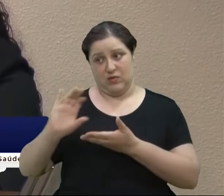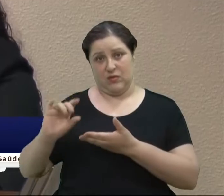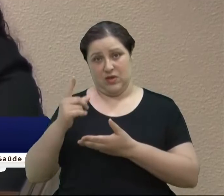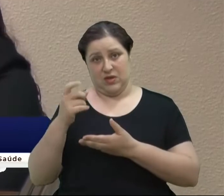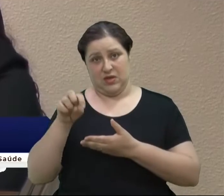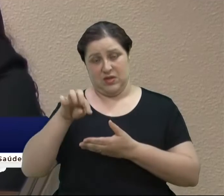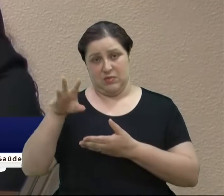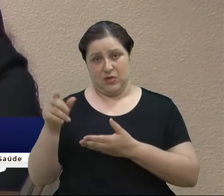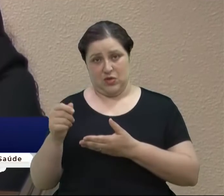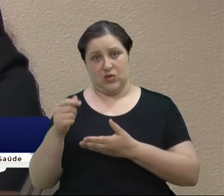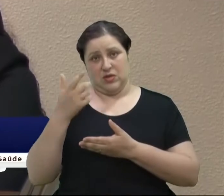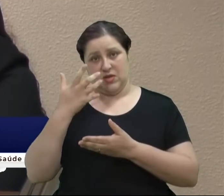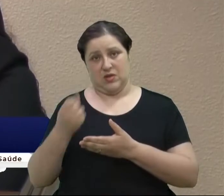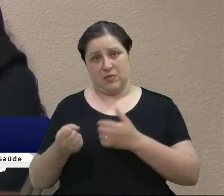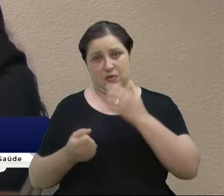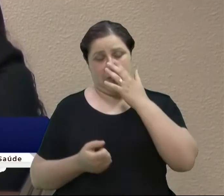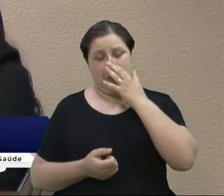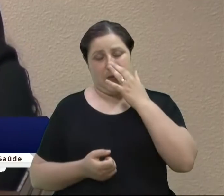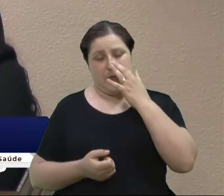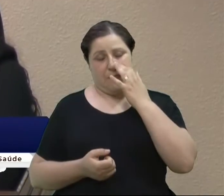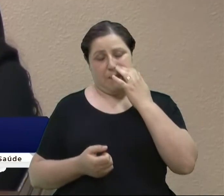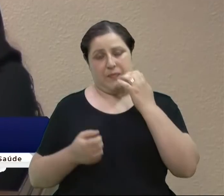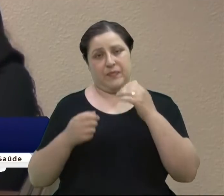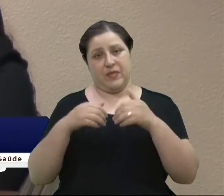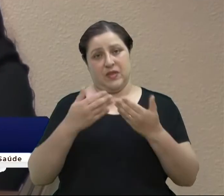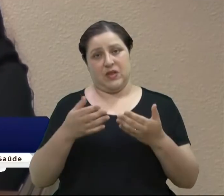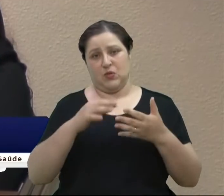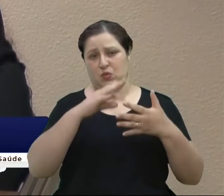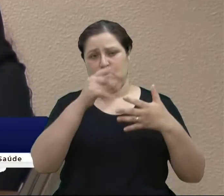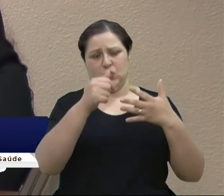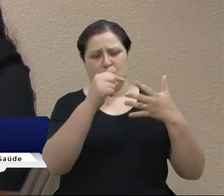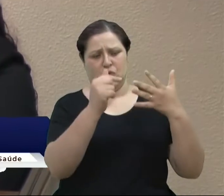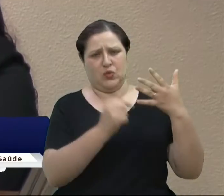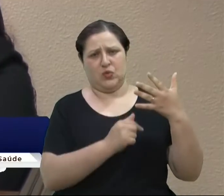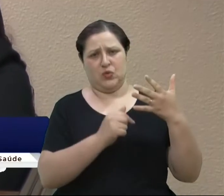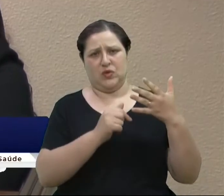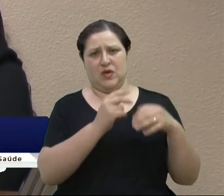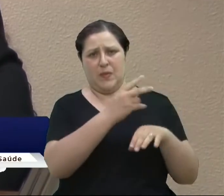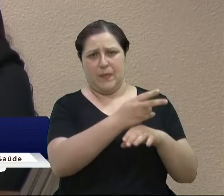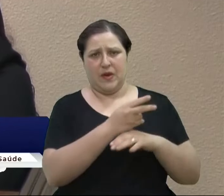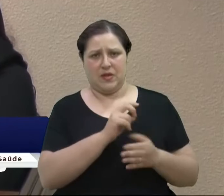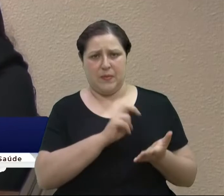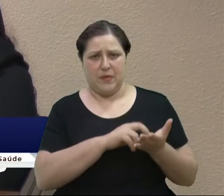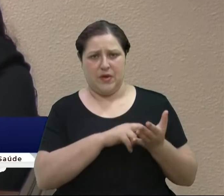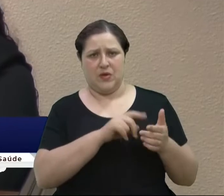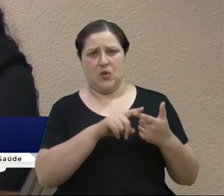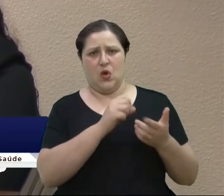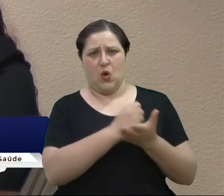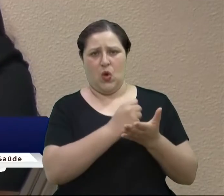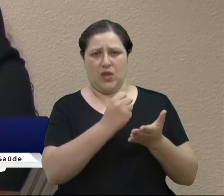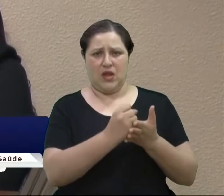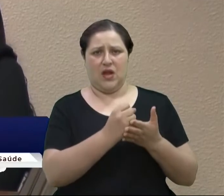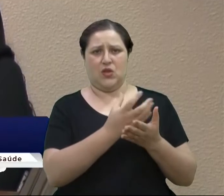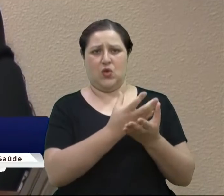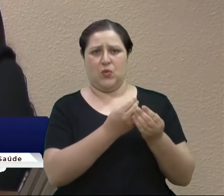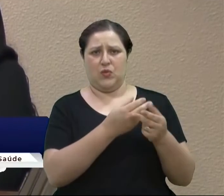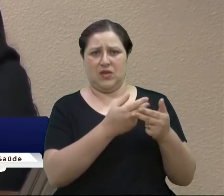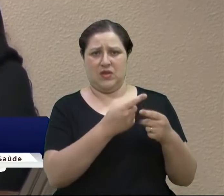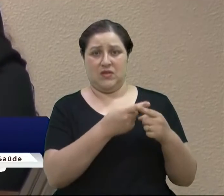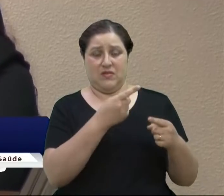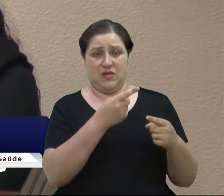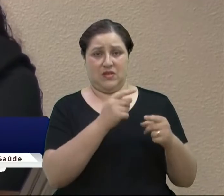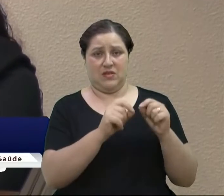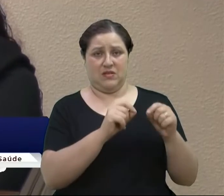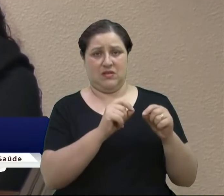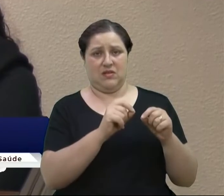essas questões que foram colocadas aqui, de financiamento, de contratos, muitas vezes, e